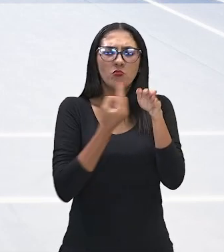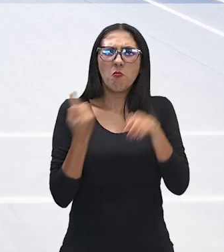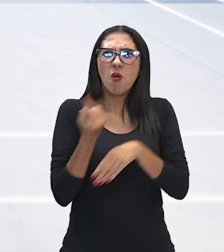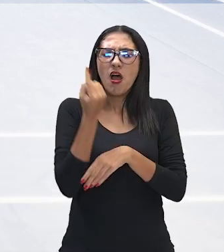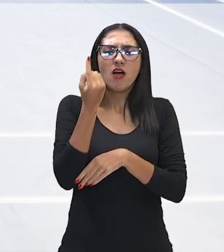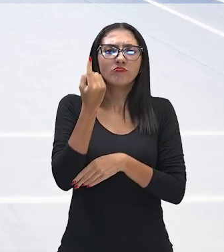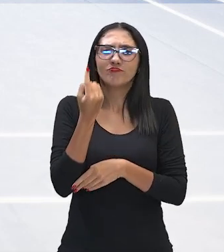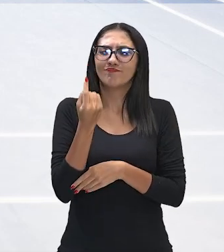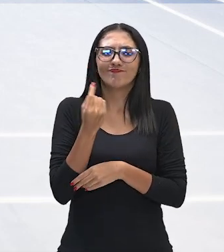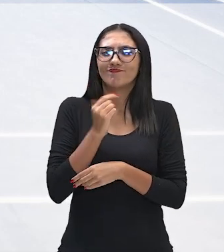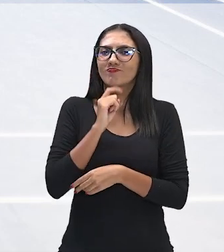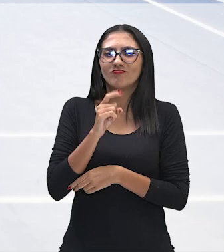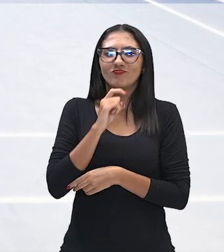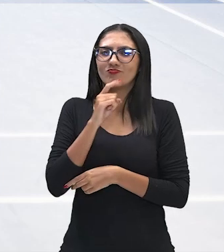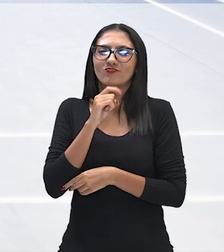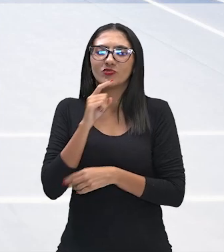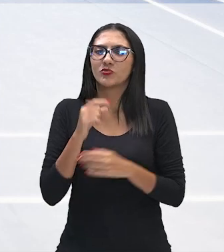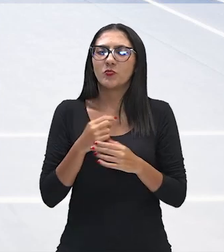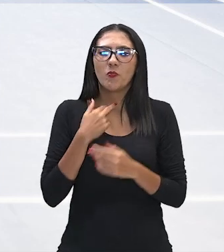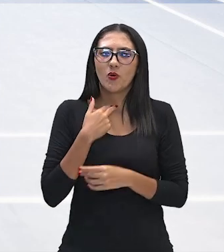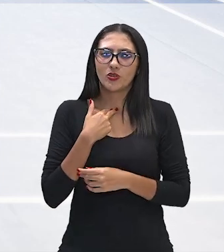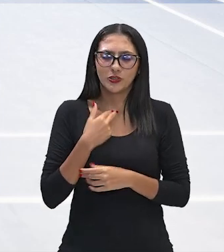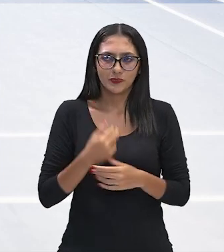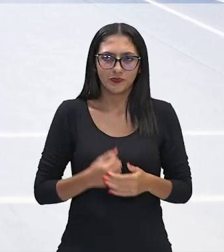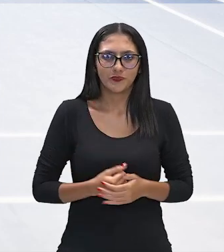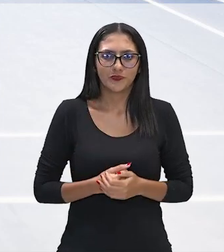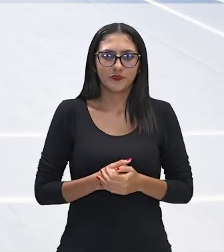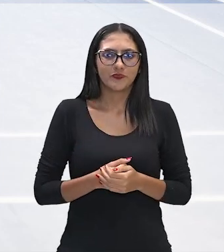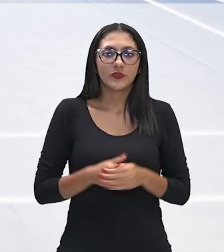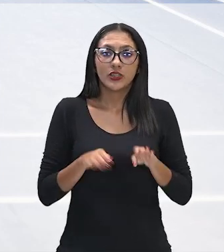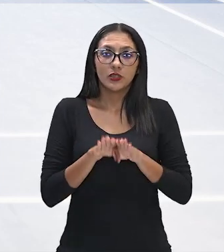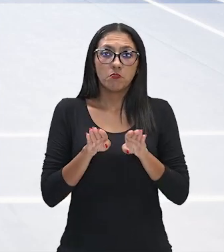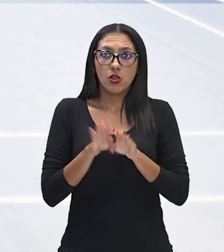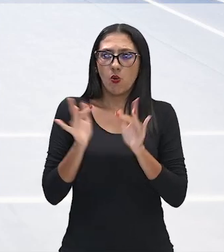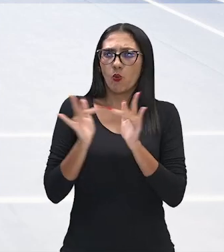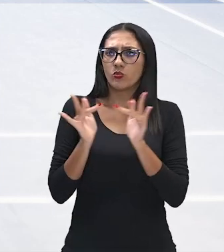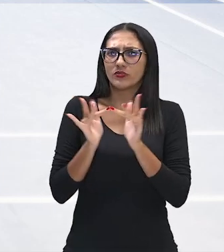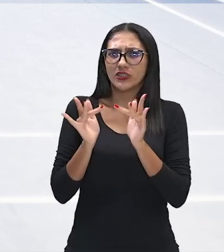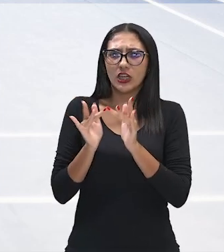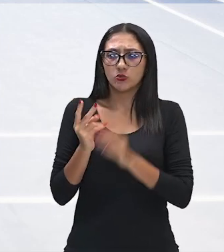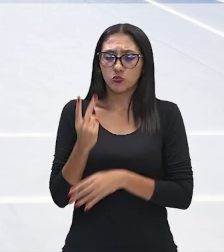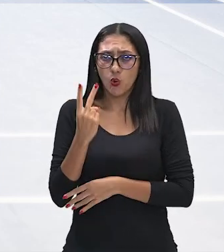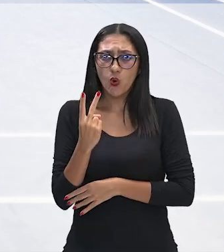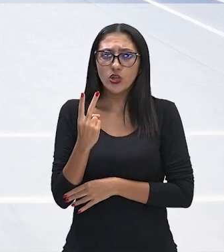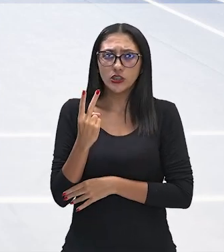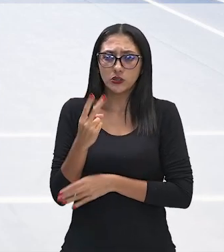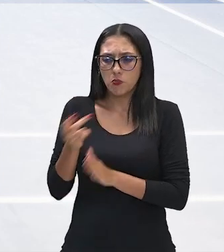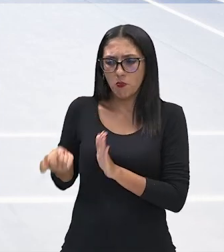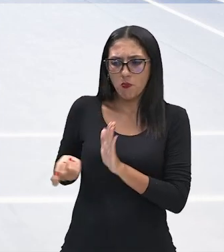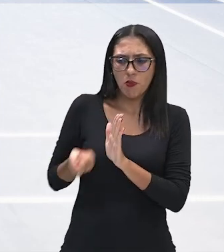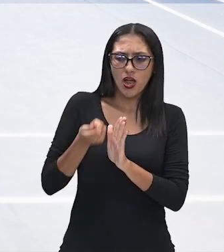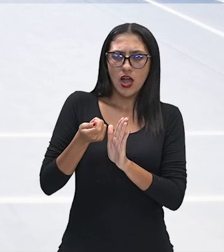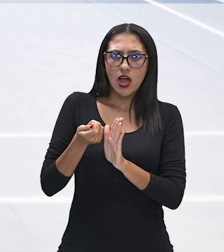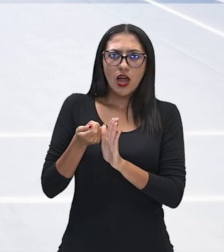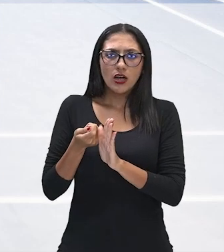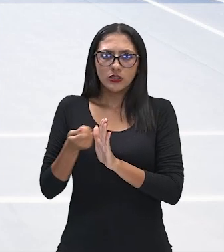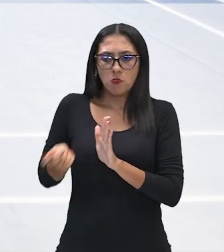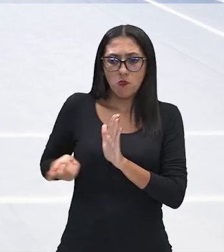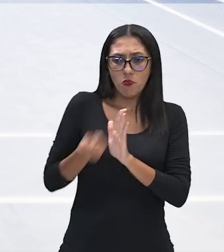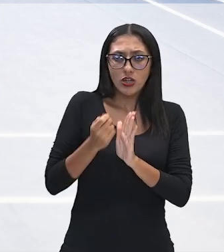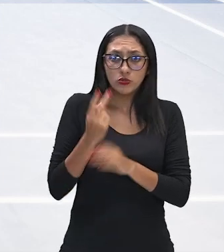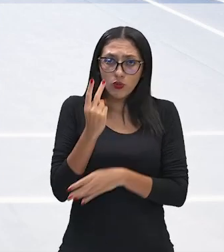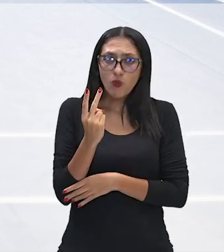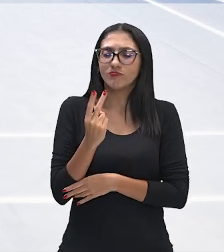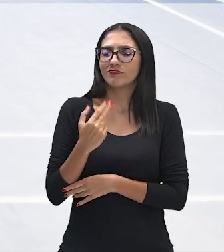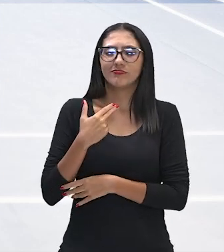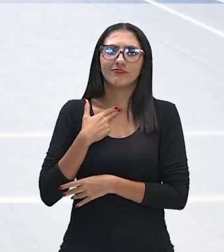toques consecutivos na peteca no mesmo lado da quadra, do mesmo lado, no caso do jogador, ou entre